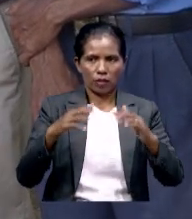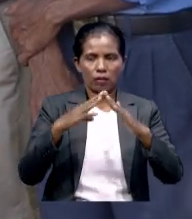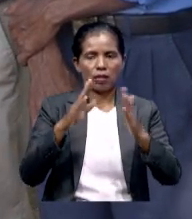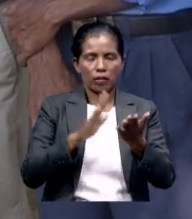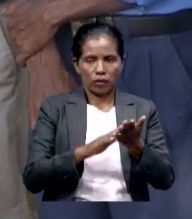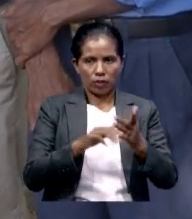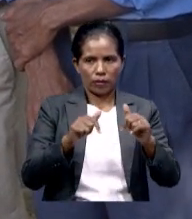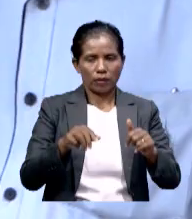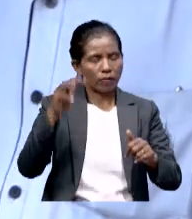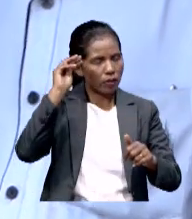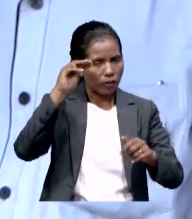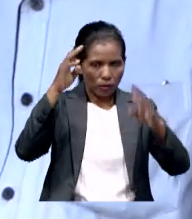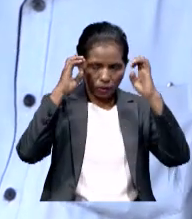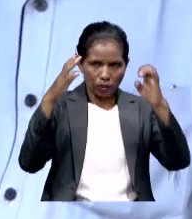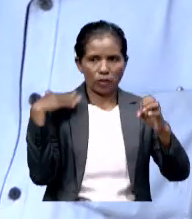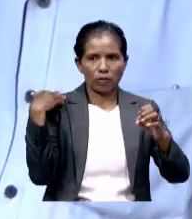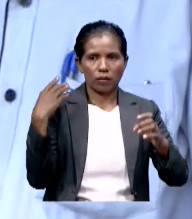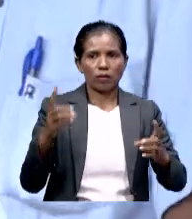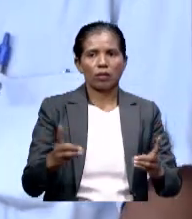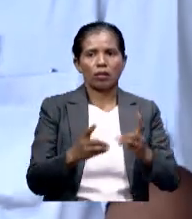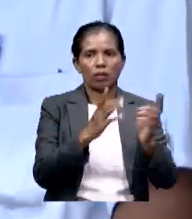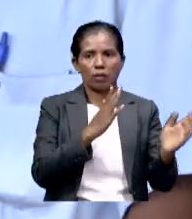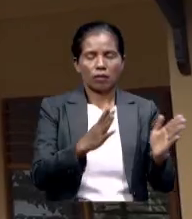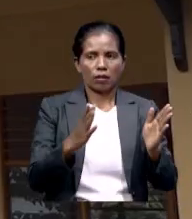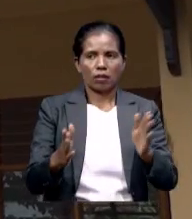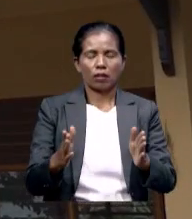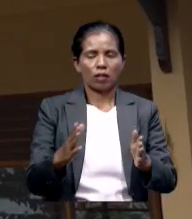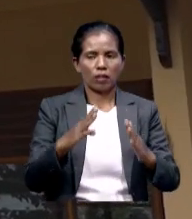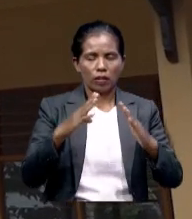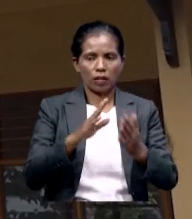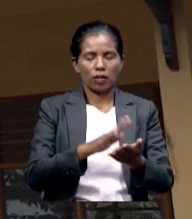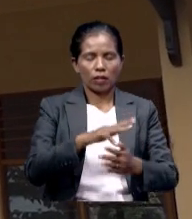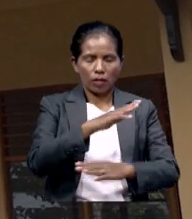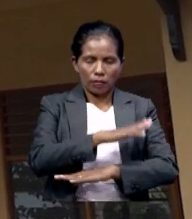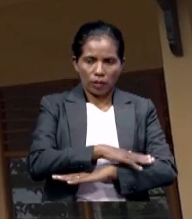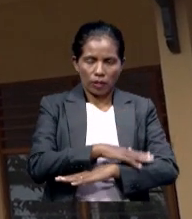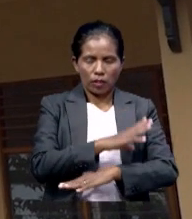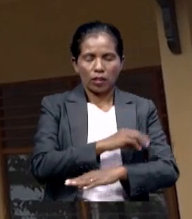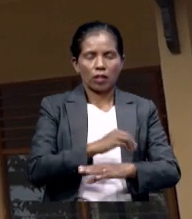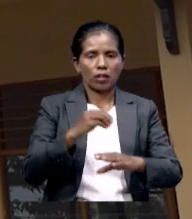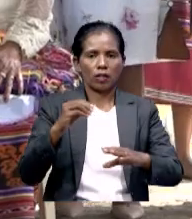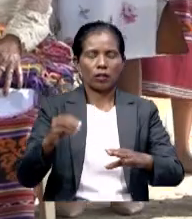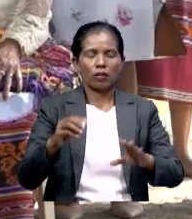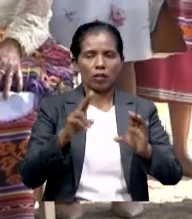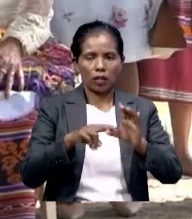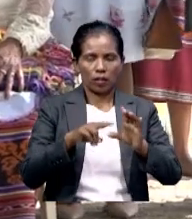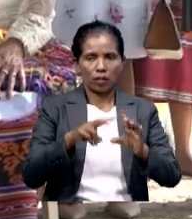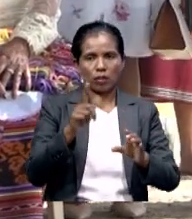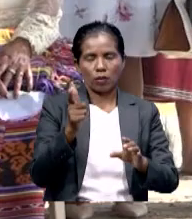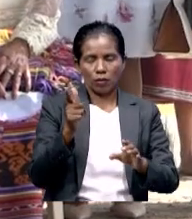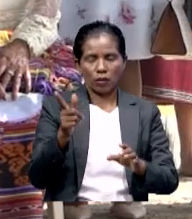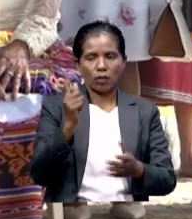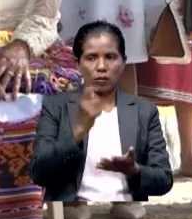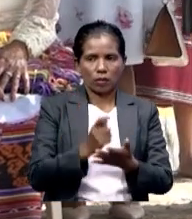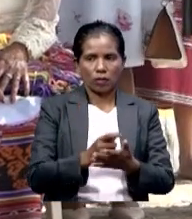Educação, Juventude e no Desporto mos preparou na facilidade da escola Hanesan, mesa no cadeira Rihun Rua no Lurecim, hori distribui ba